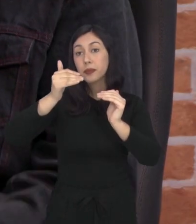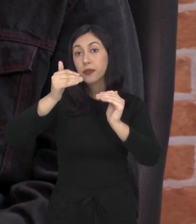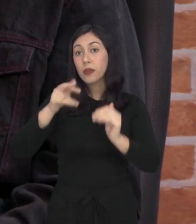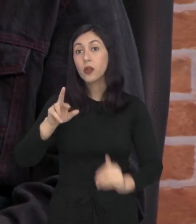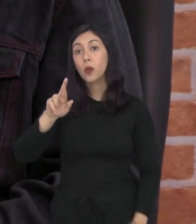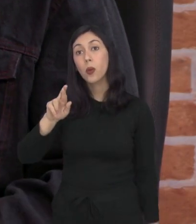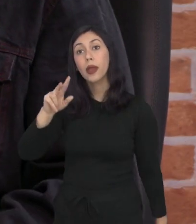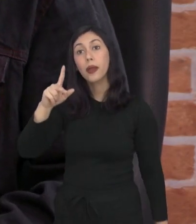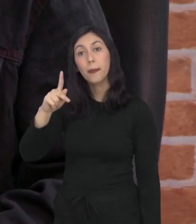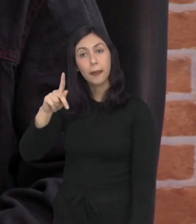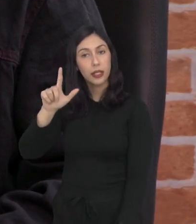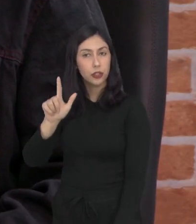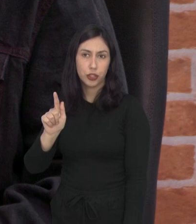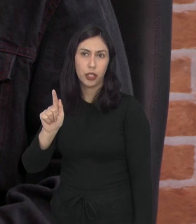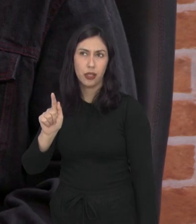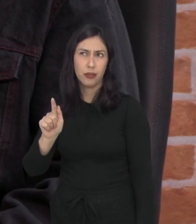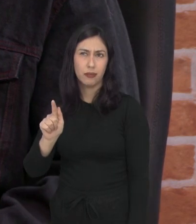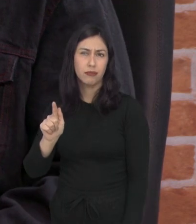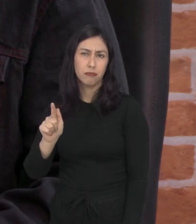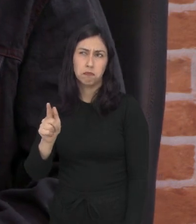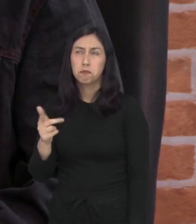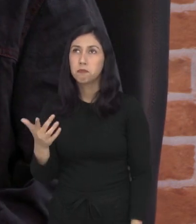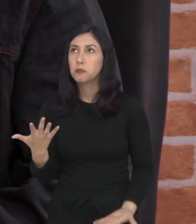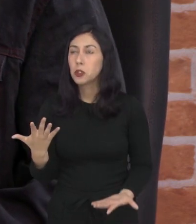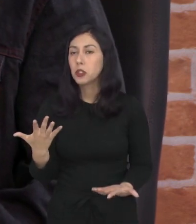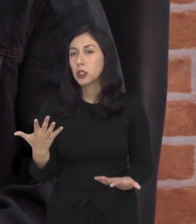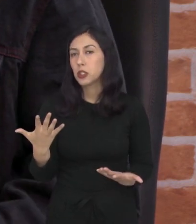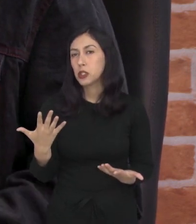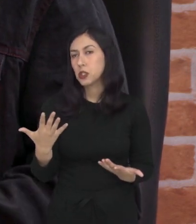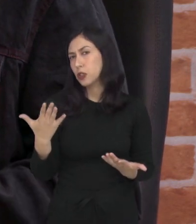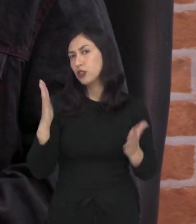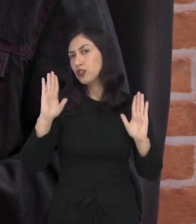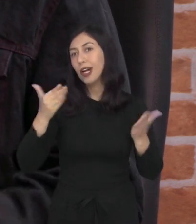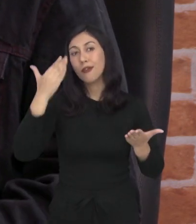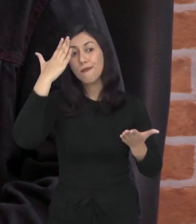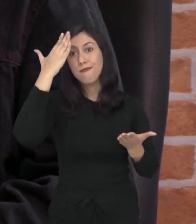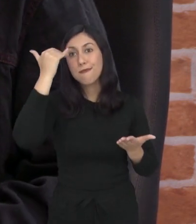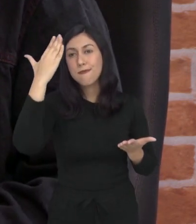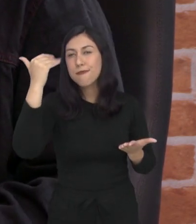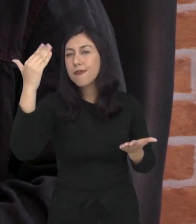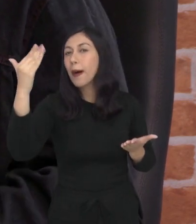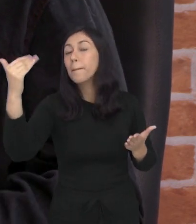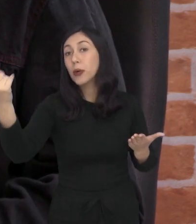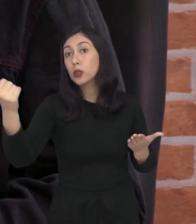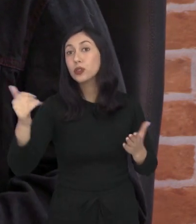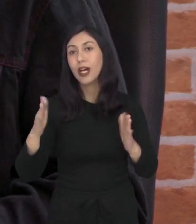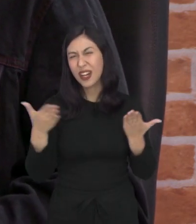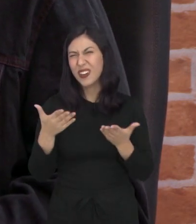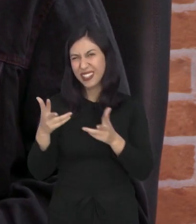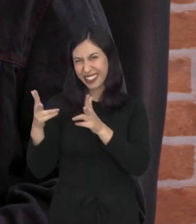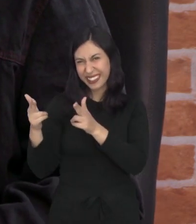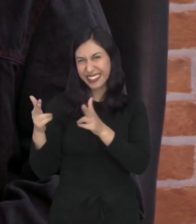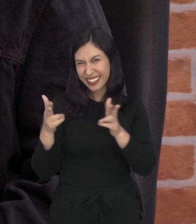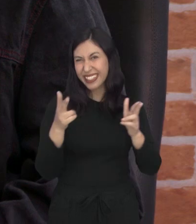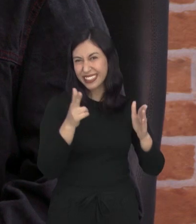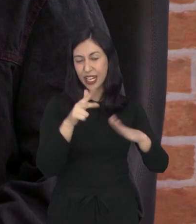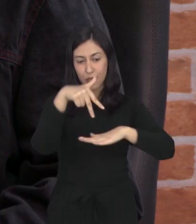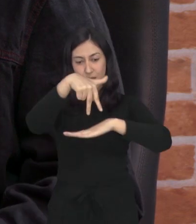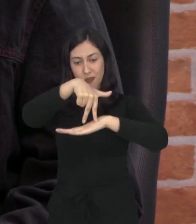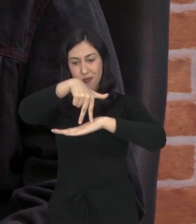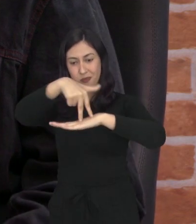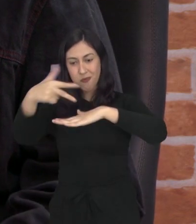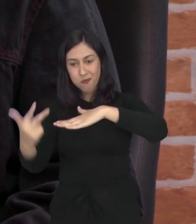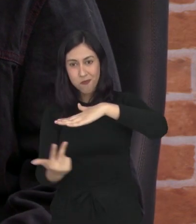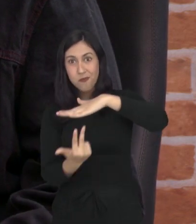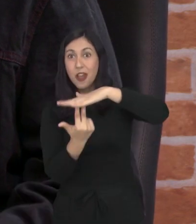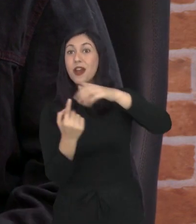RPG clássico que a gente tem, assim, o RPG de mesa, que inclusive ficou muito mais... ganhou uma popularidade com Stranger Things, porque os meninos lá, eles